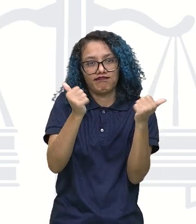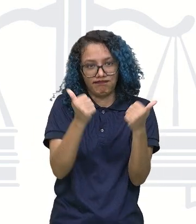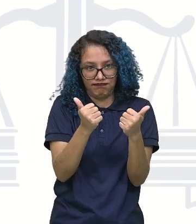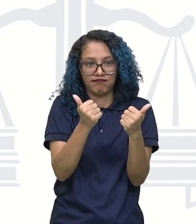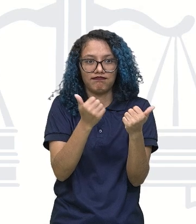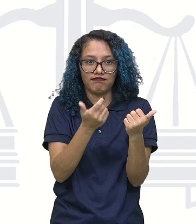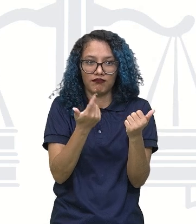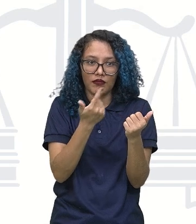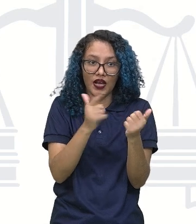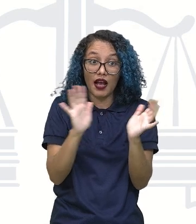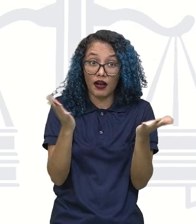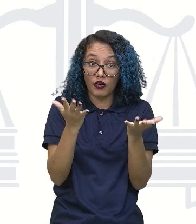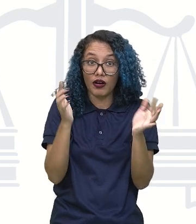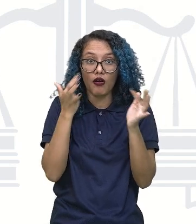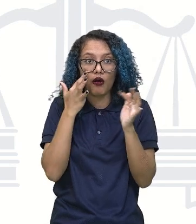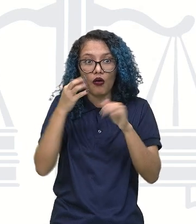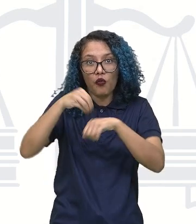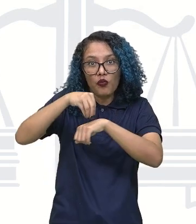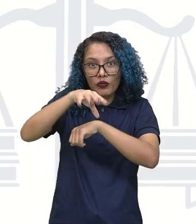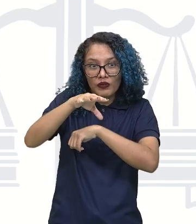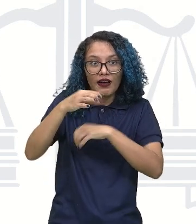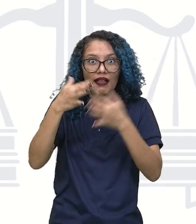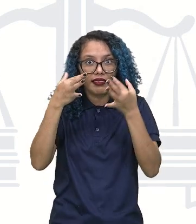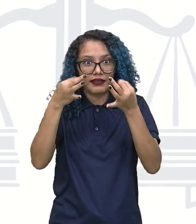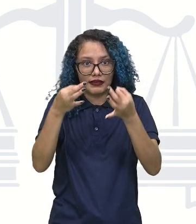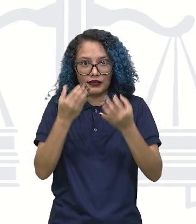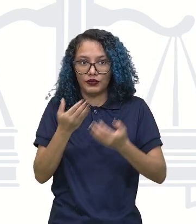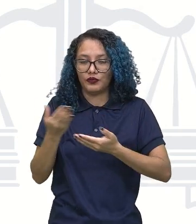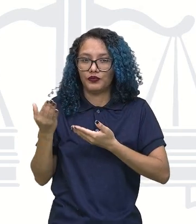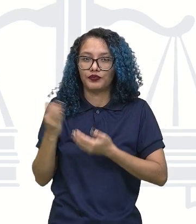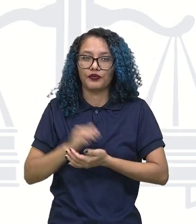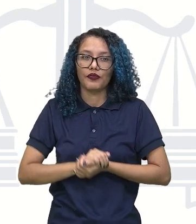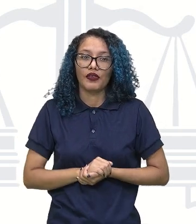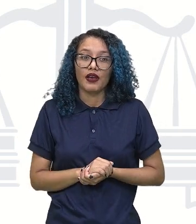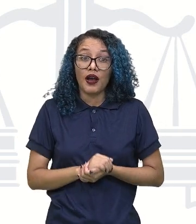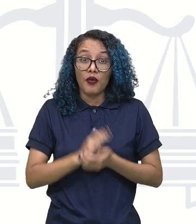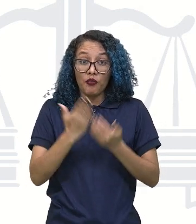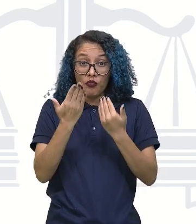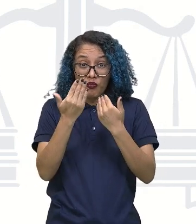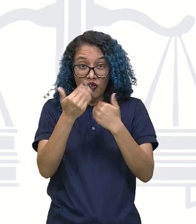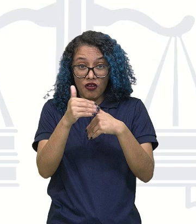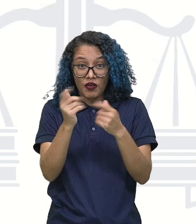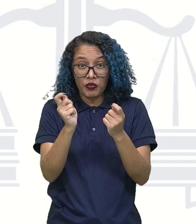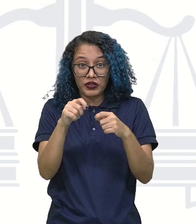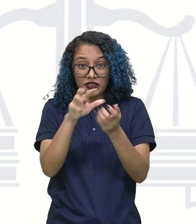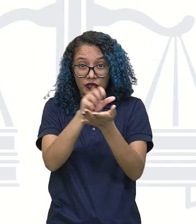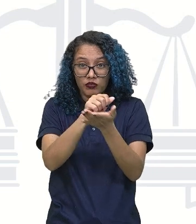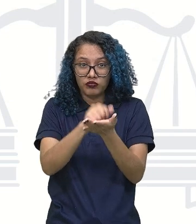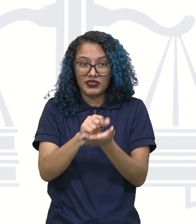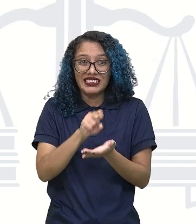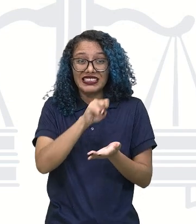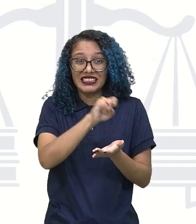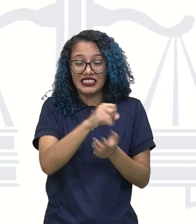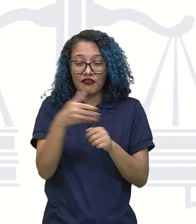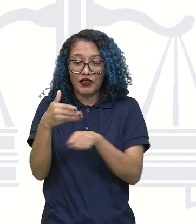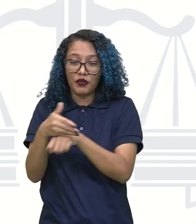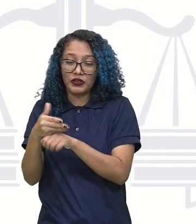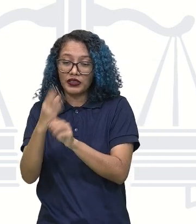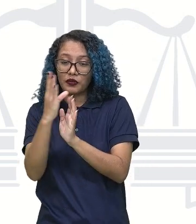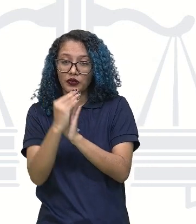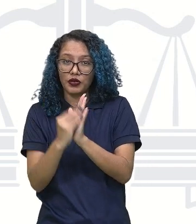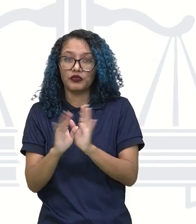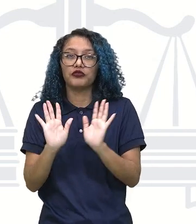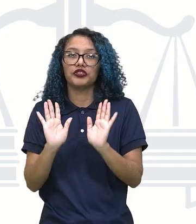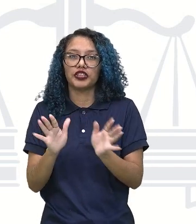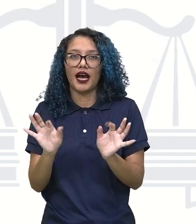de atenção, prof. Olha só. Isso. As avaliações só poderão ser cadastradas após o lançamento da frequência e conteúdos do dia, que foi o que a